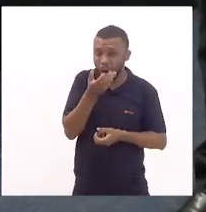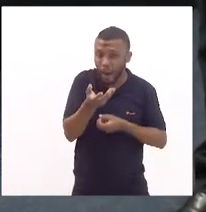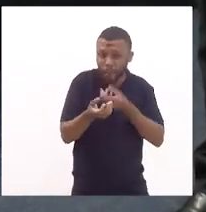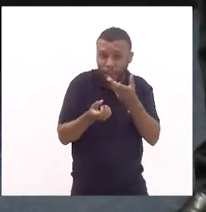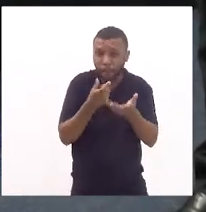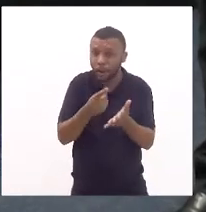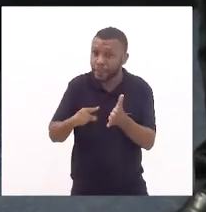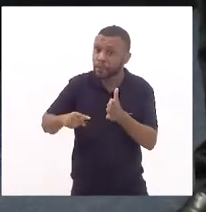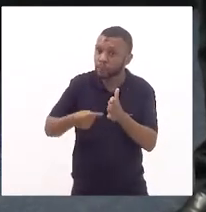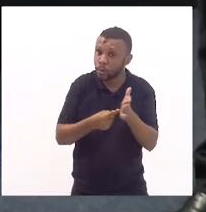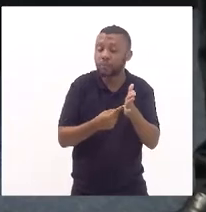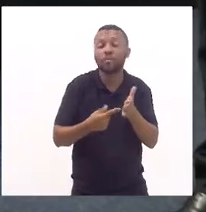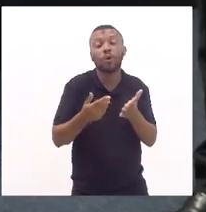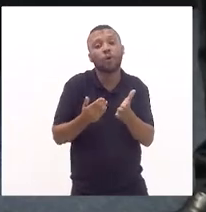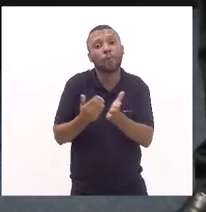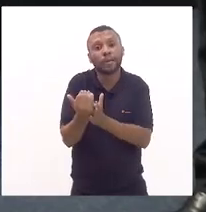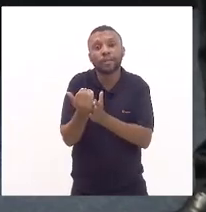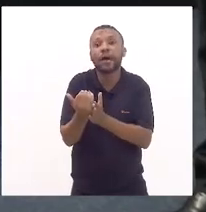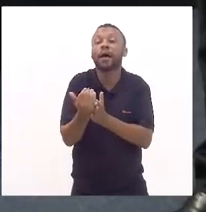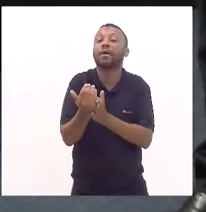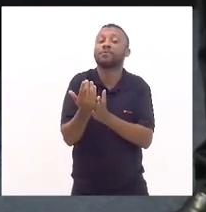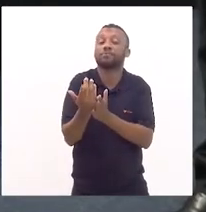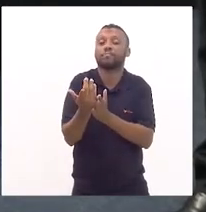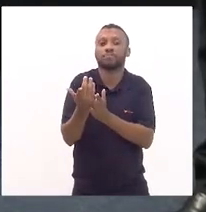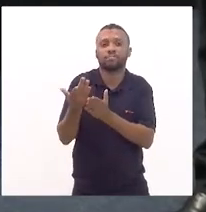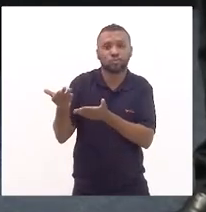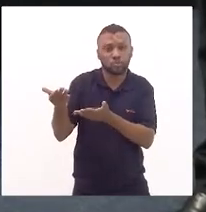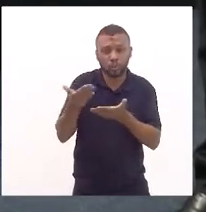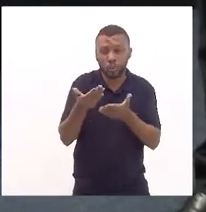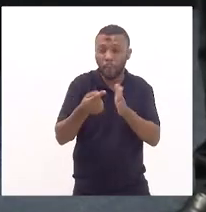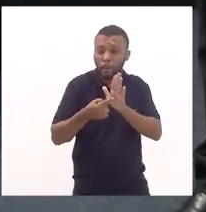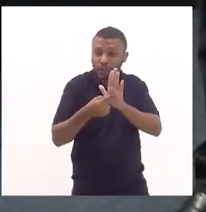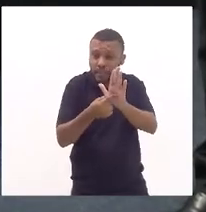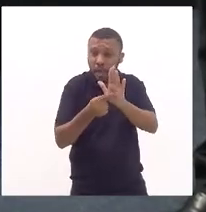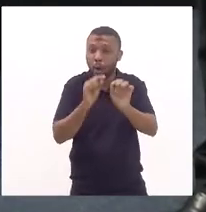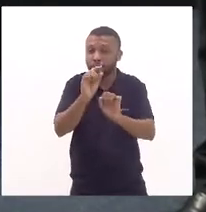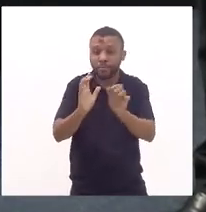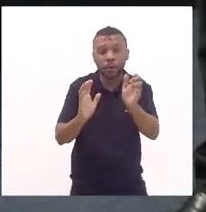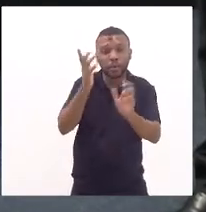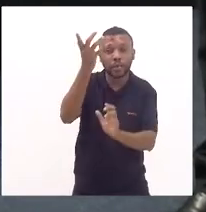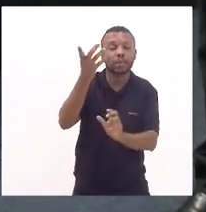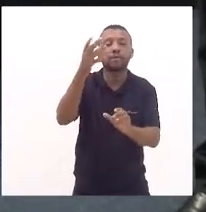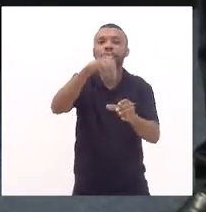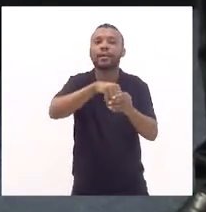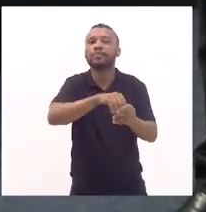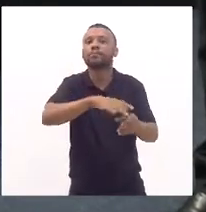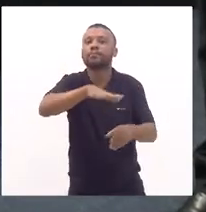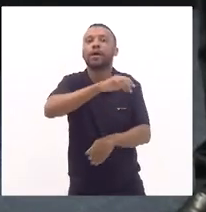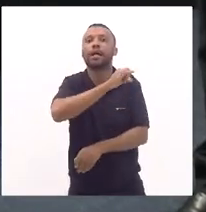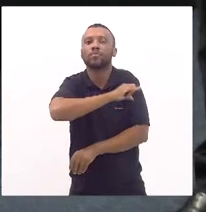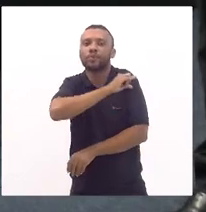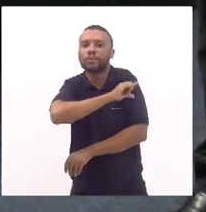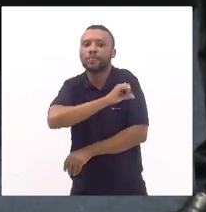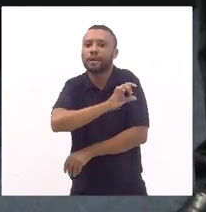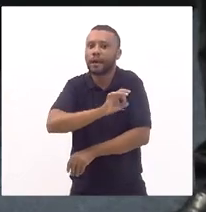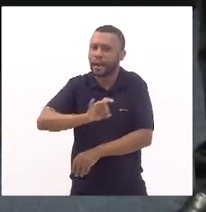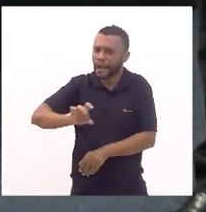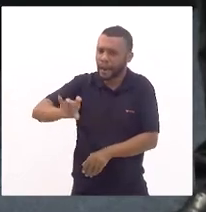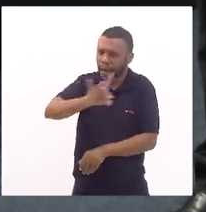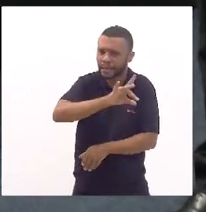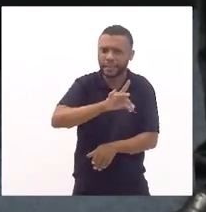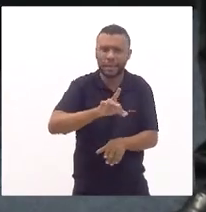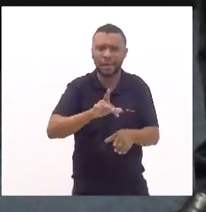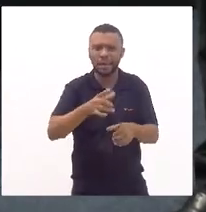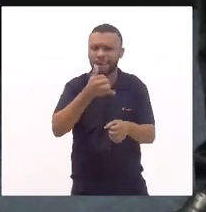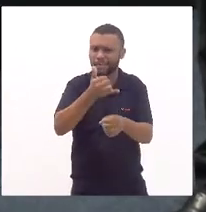começar a trazer a essa casa cada avanço que o tráfico vem avançando dentro da nossa cidade, cada barricada que vem